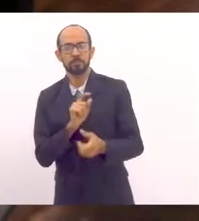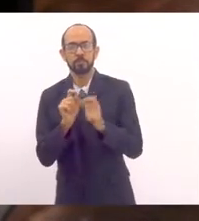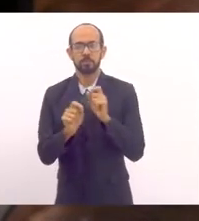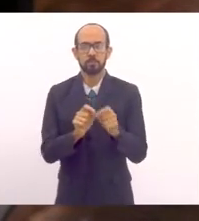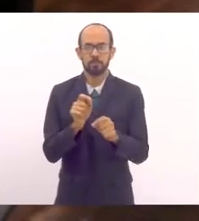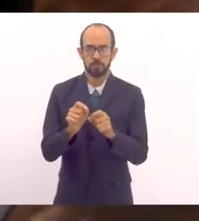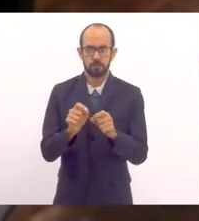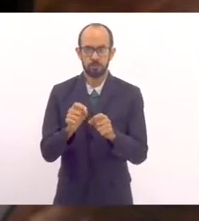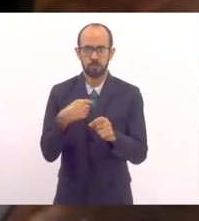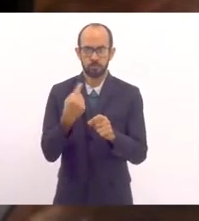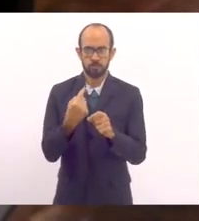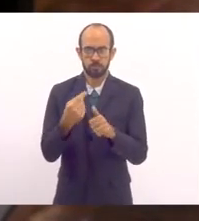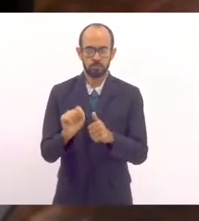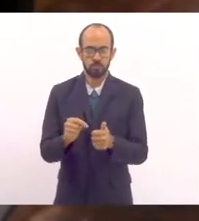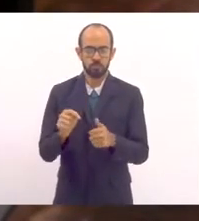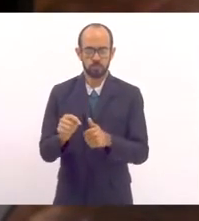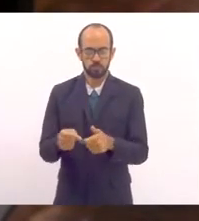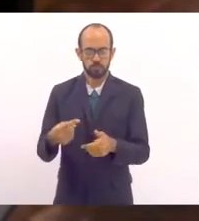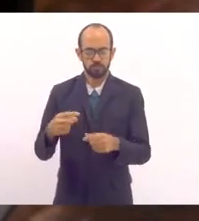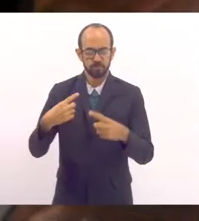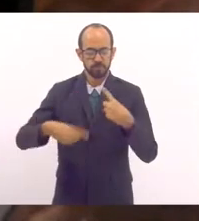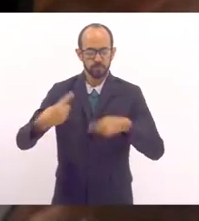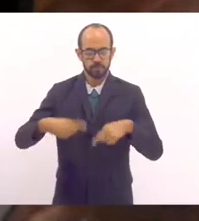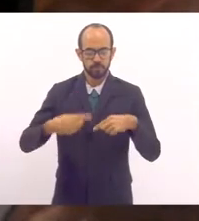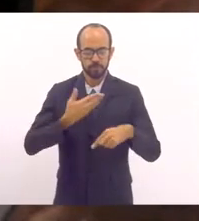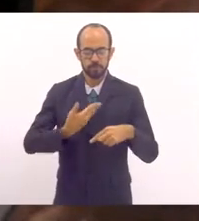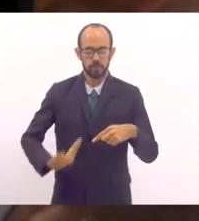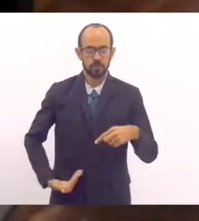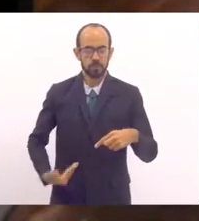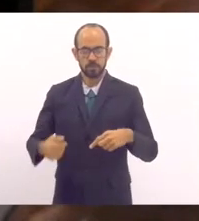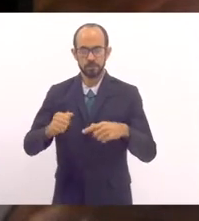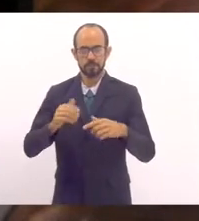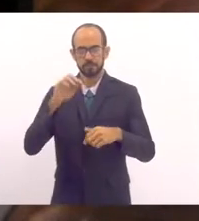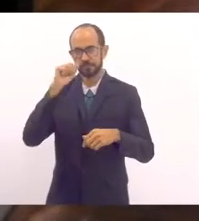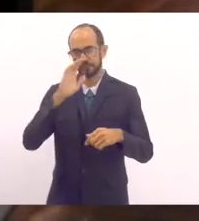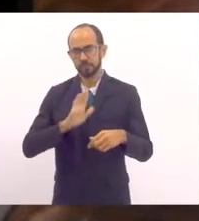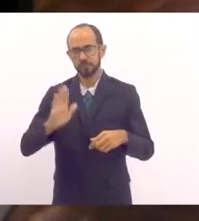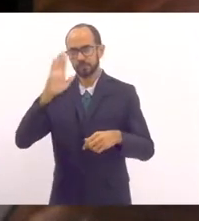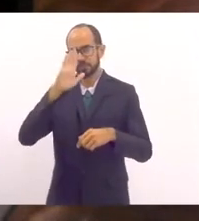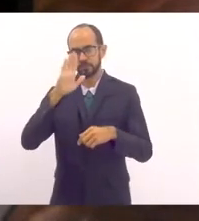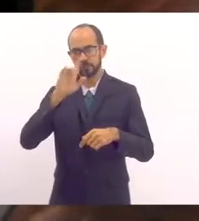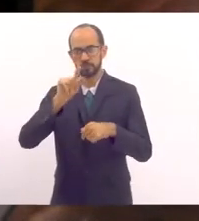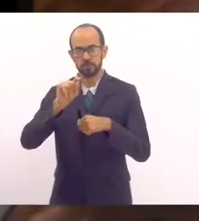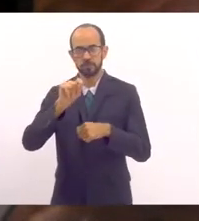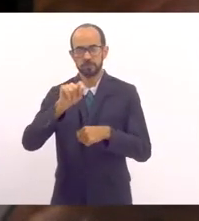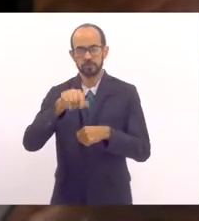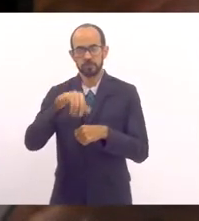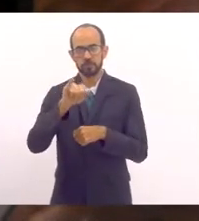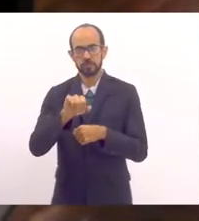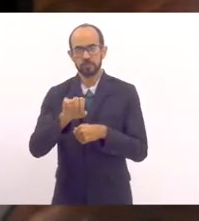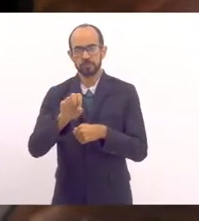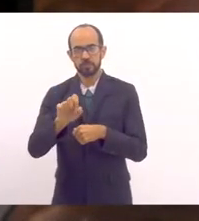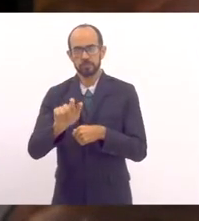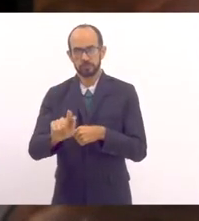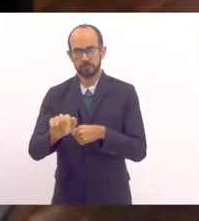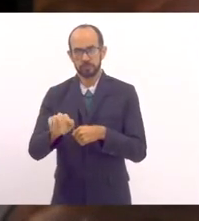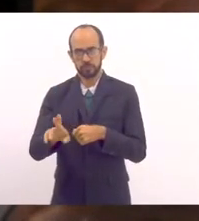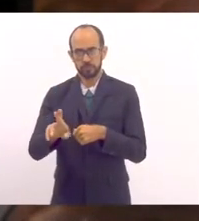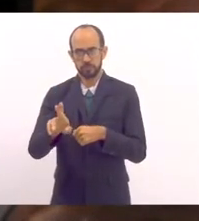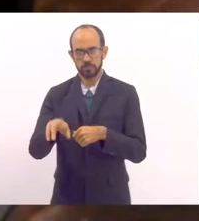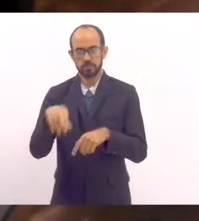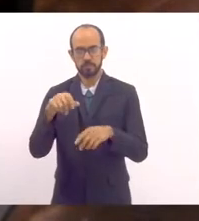alinhado com uma política pública nacional. As IGRs que estavam